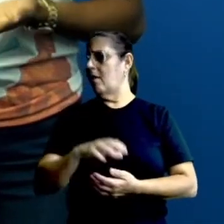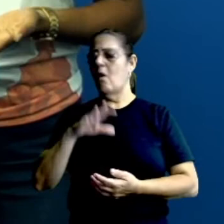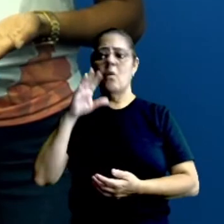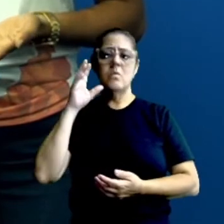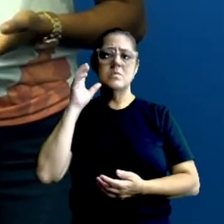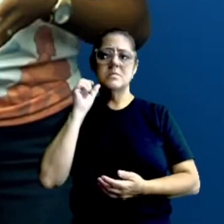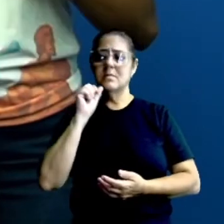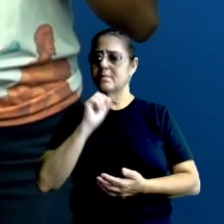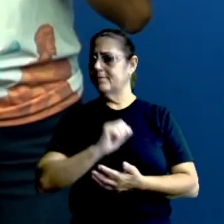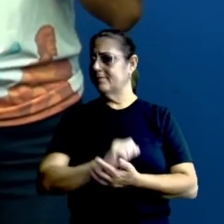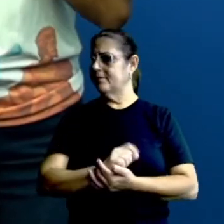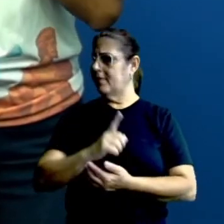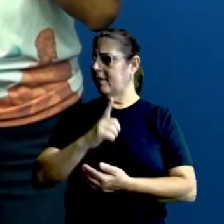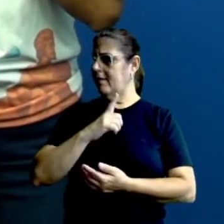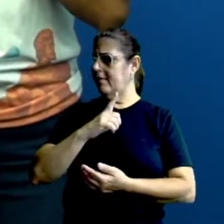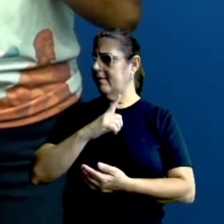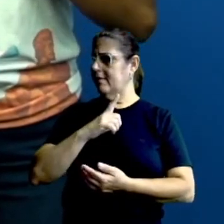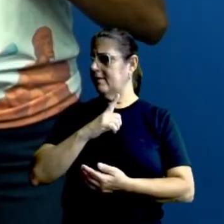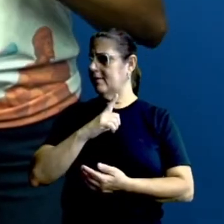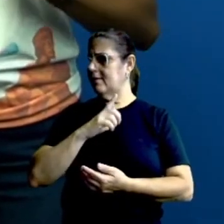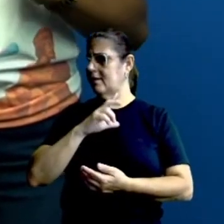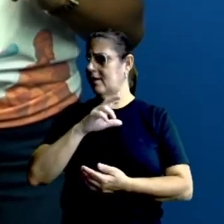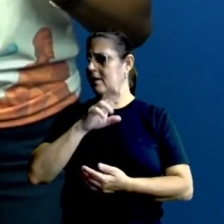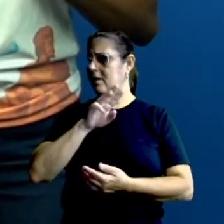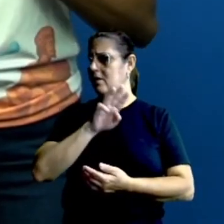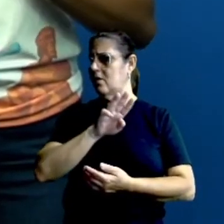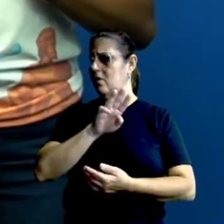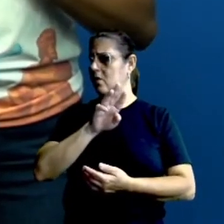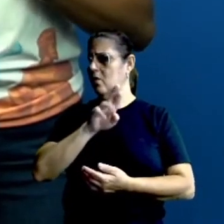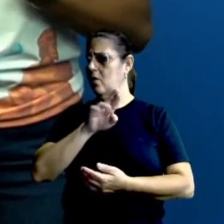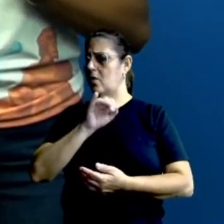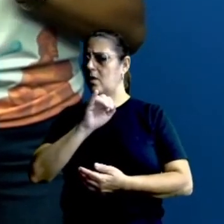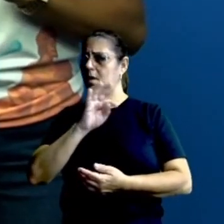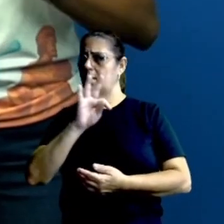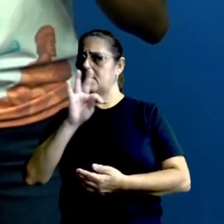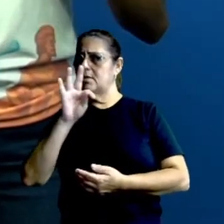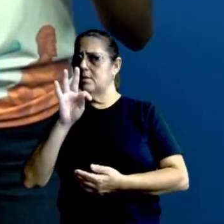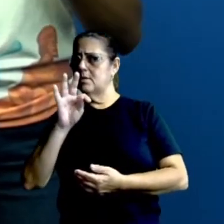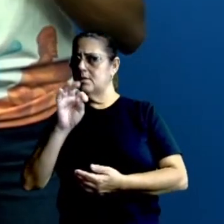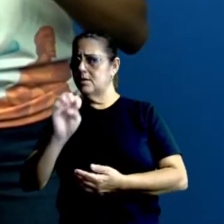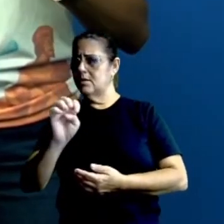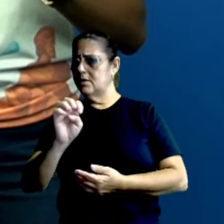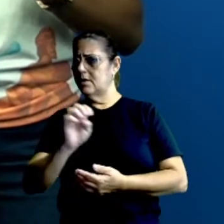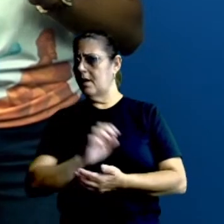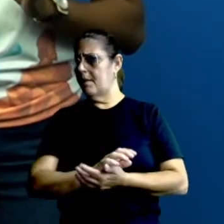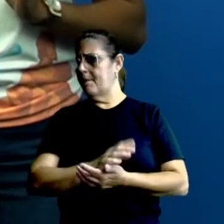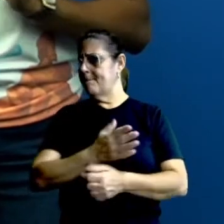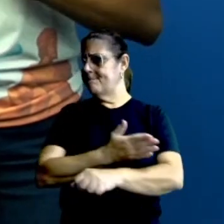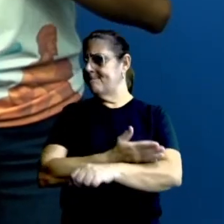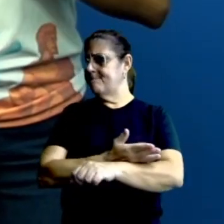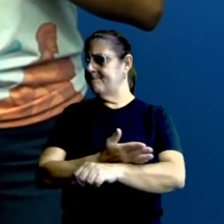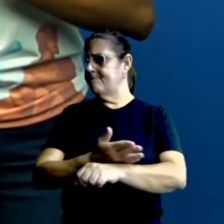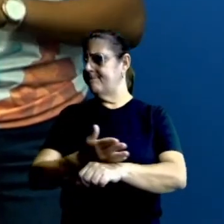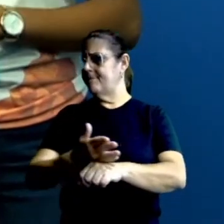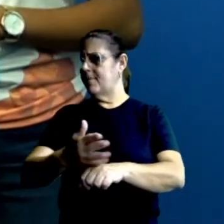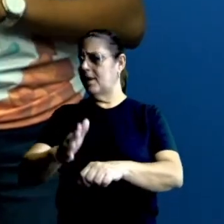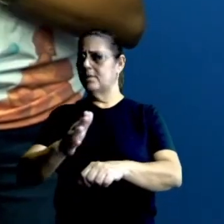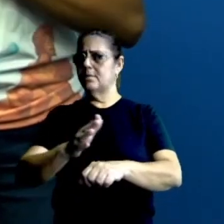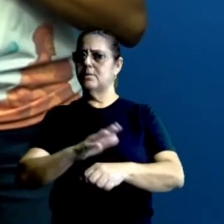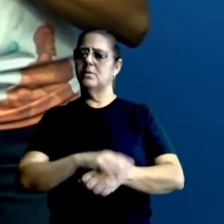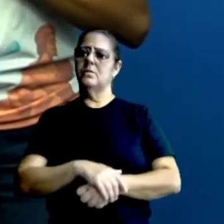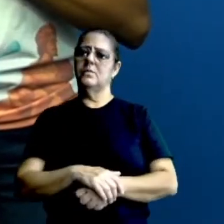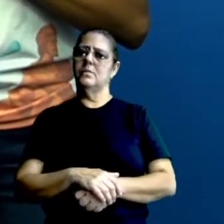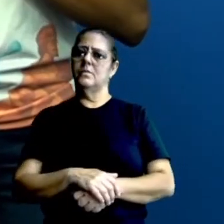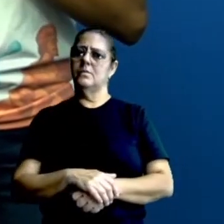também write. Então, muito cuidado com o verbo escrever, porque a palavra branco é muito confundida. Então,